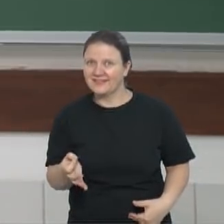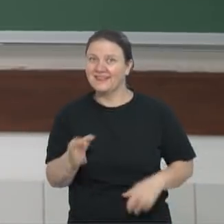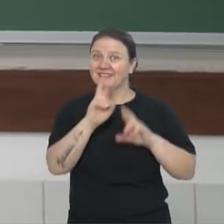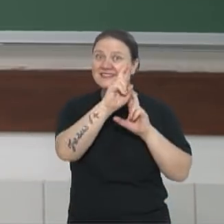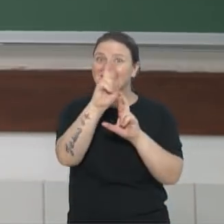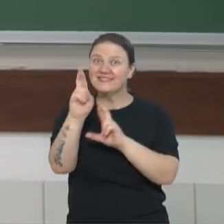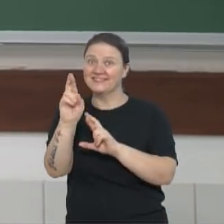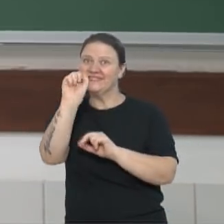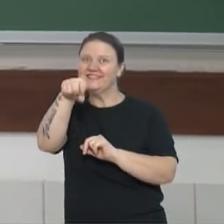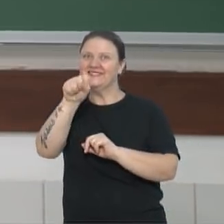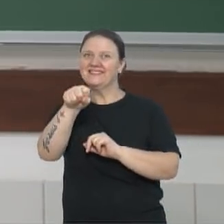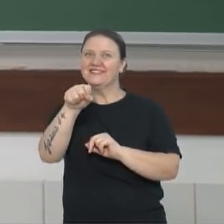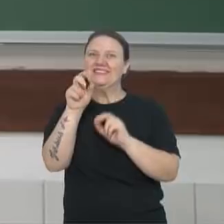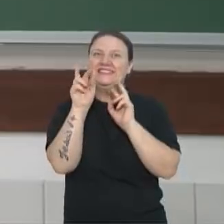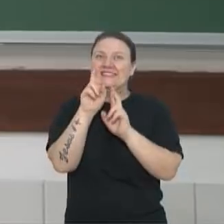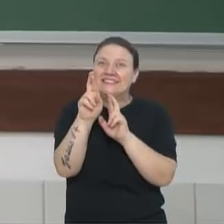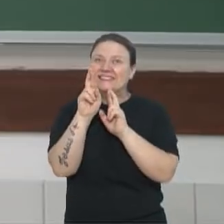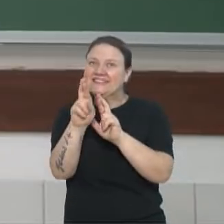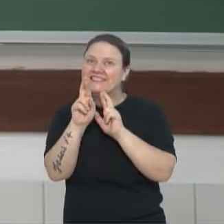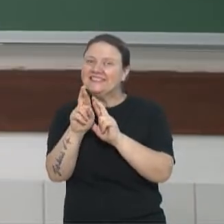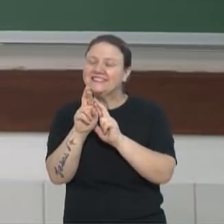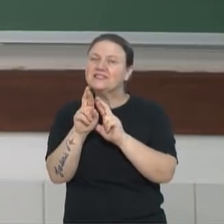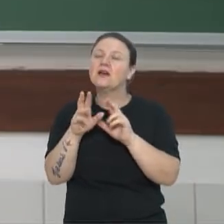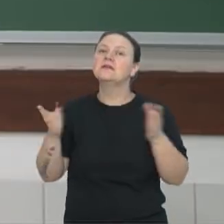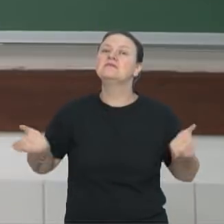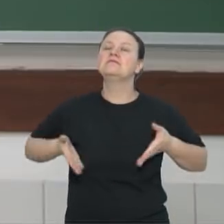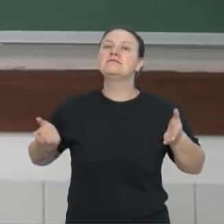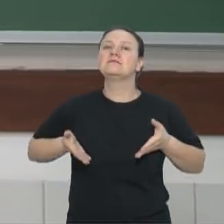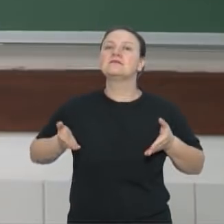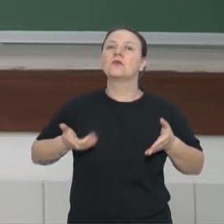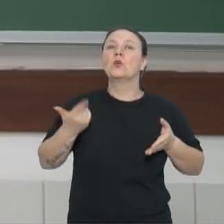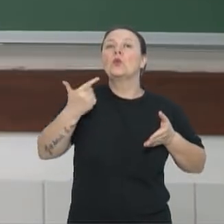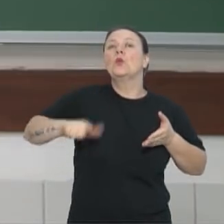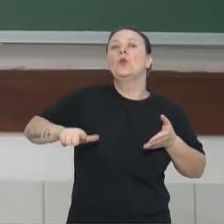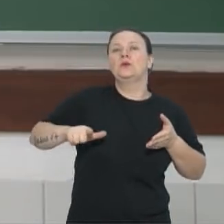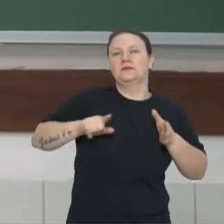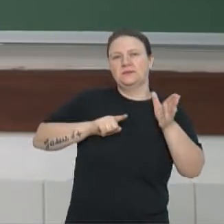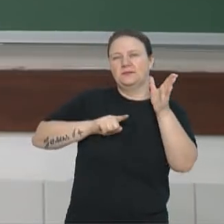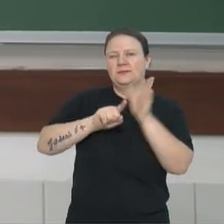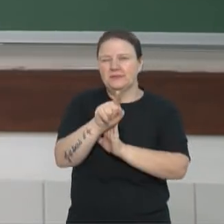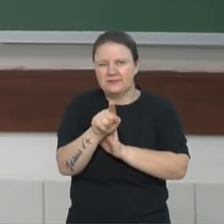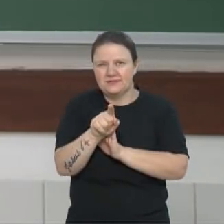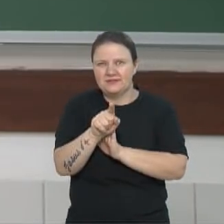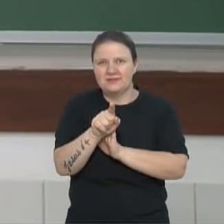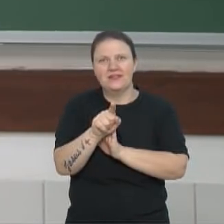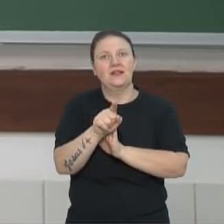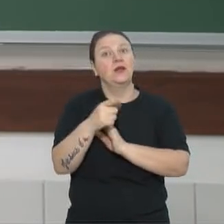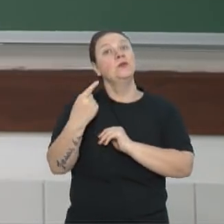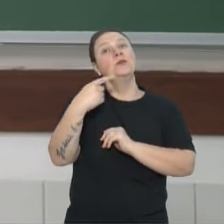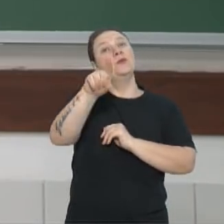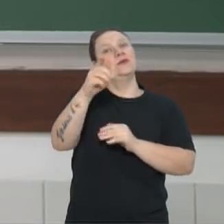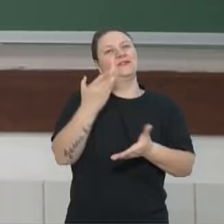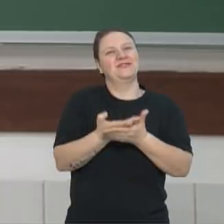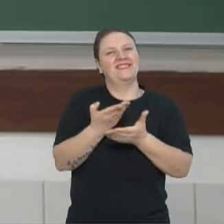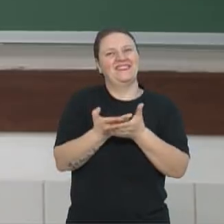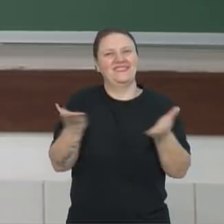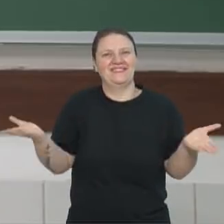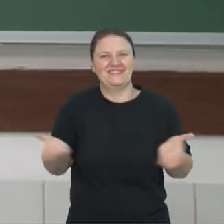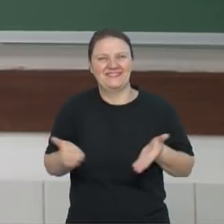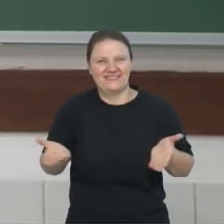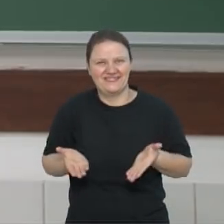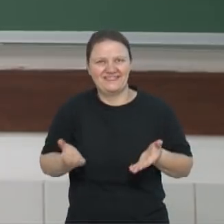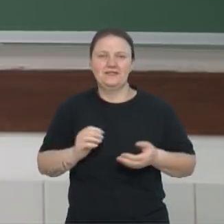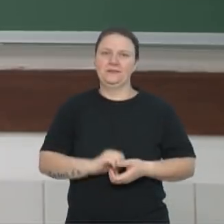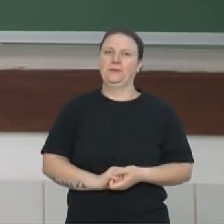que sim, viu? Porque eu tô aqui na torcida. Agora a gente vai para mais um teste. E eu prometo que é o último teste da aula de hoje,